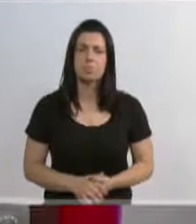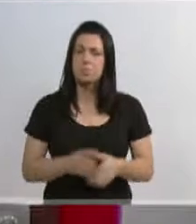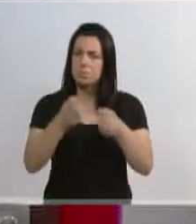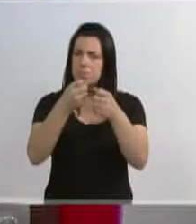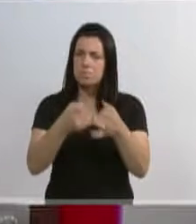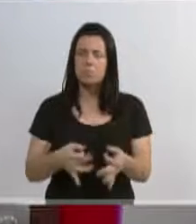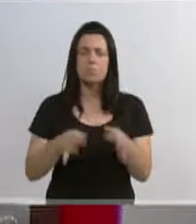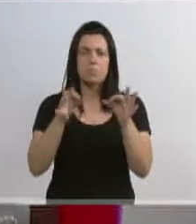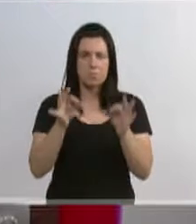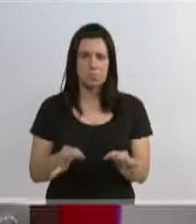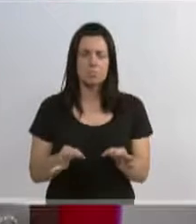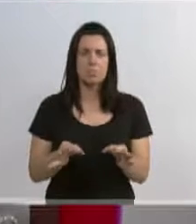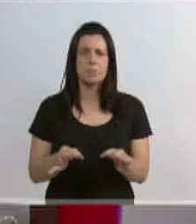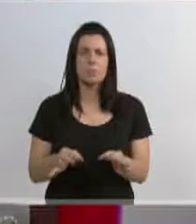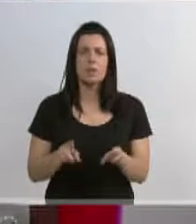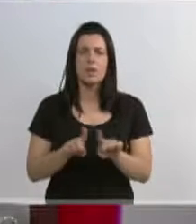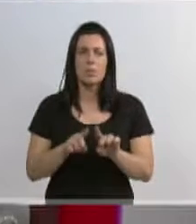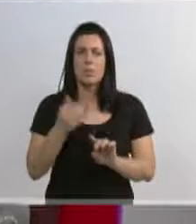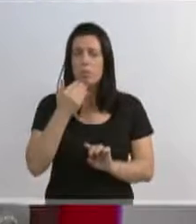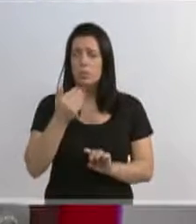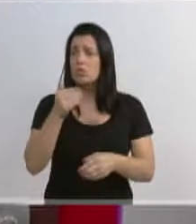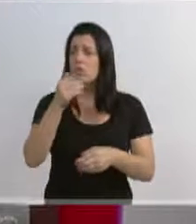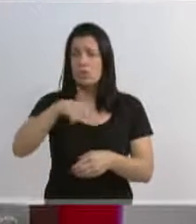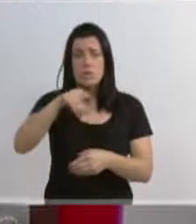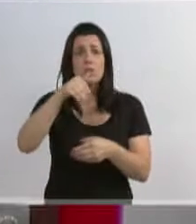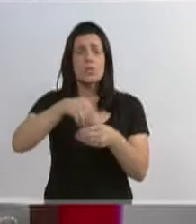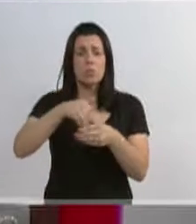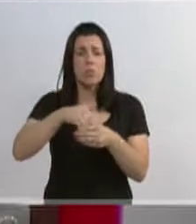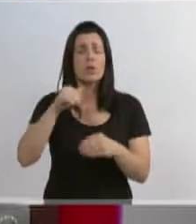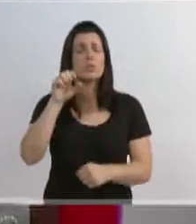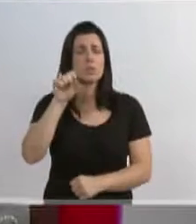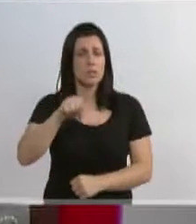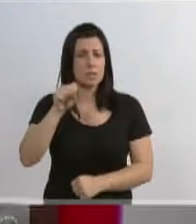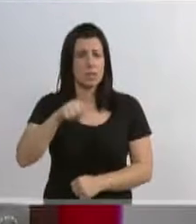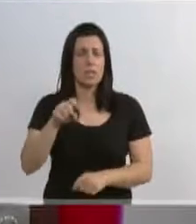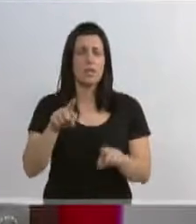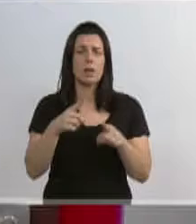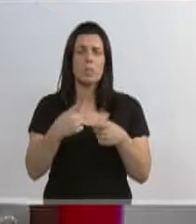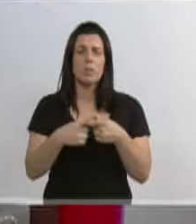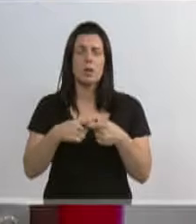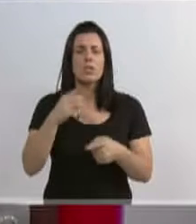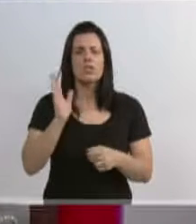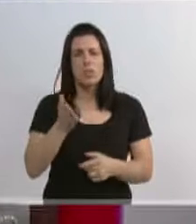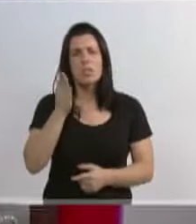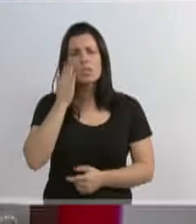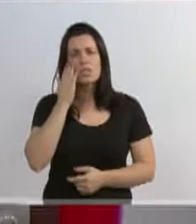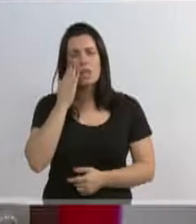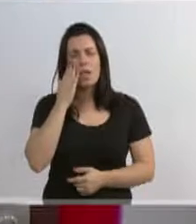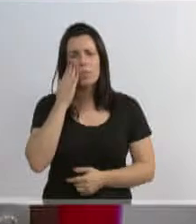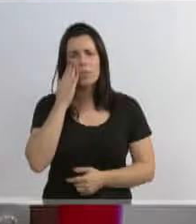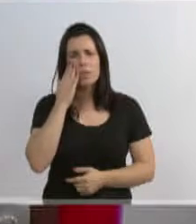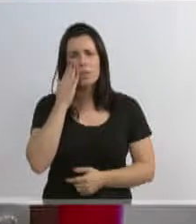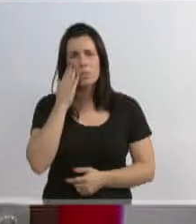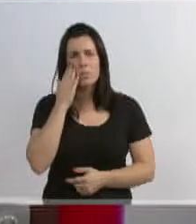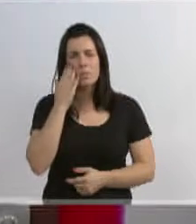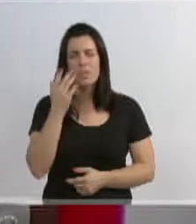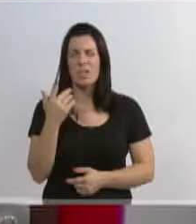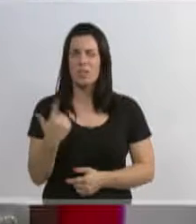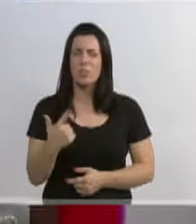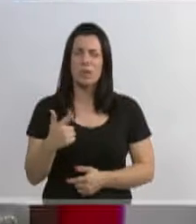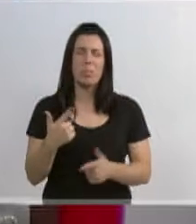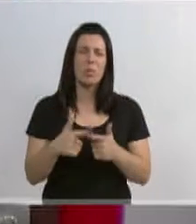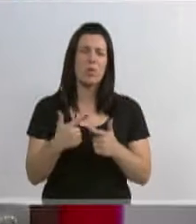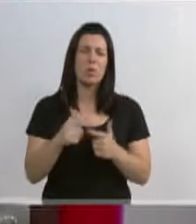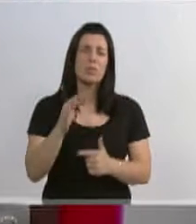situação. Também vou pedir o voto favorável aos vereadores, mesmo sabendo já da situação, para que a gente não tenha um voto negativo para na frente